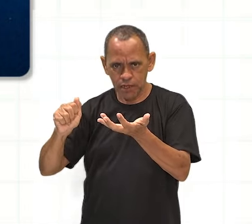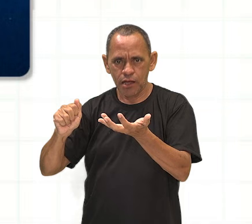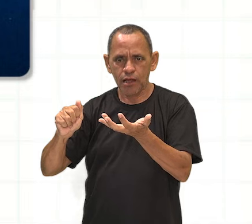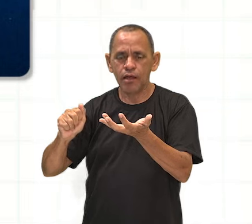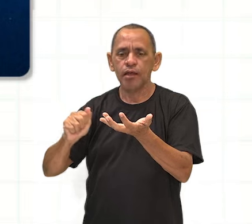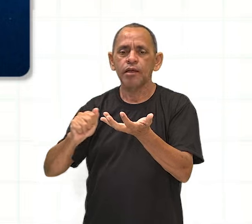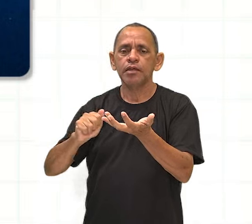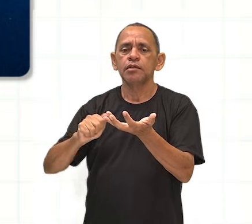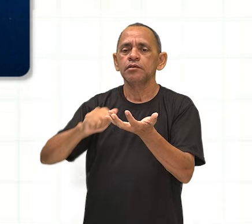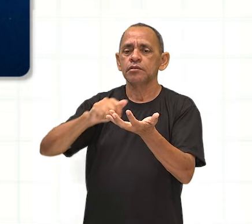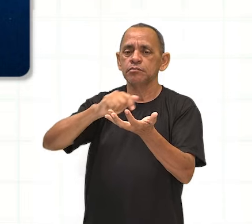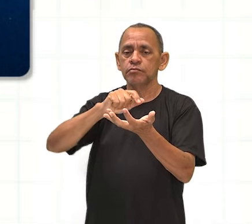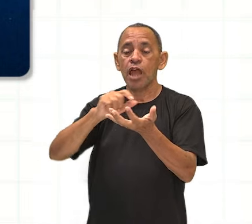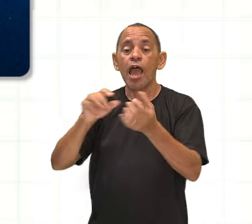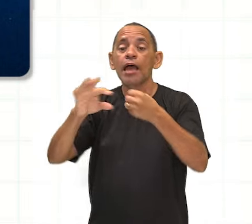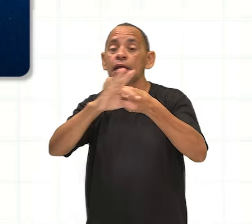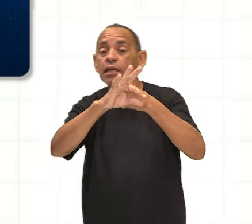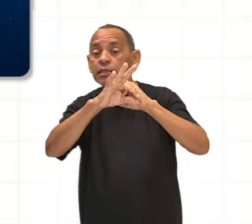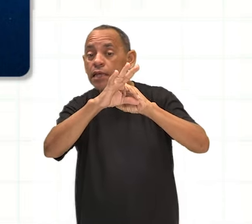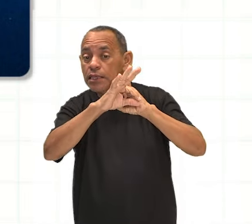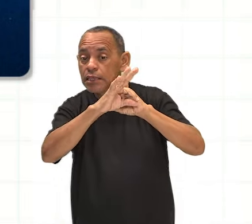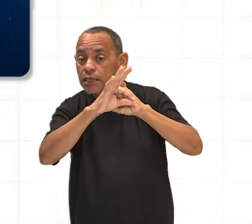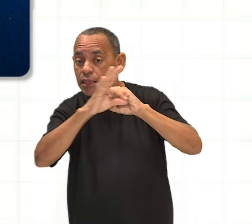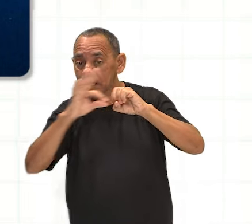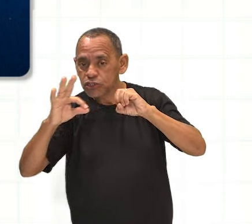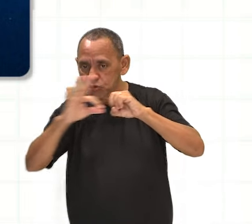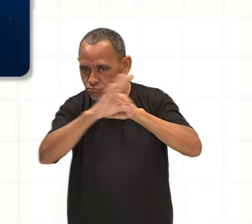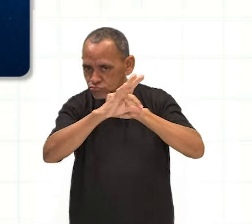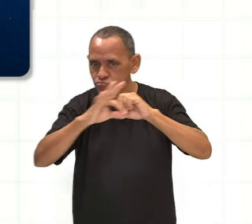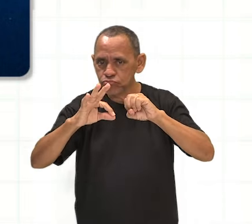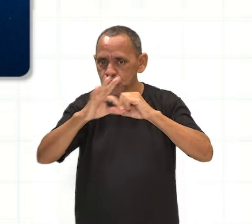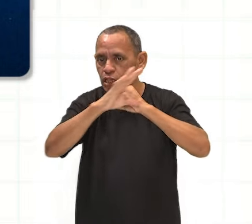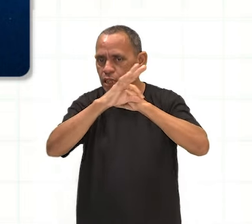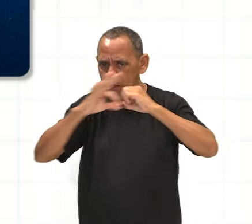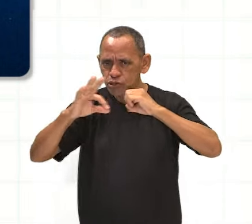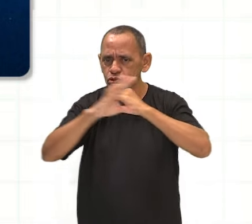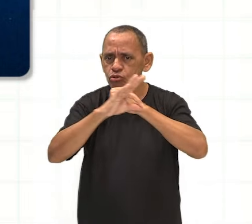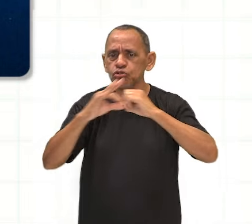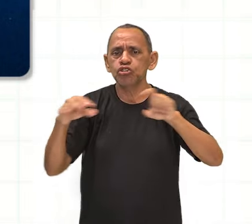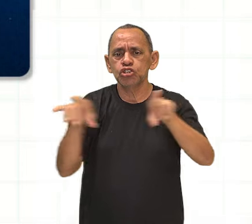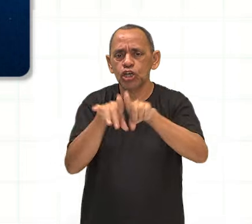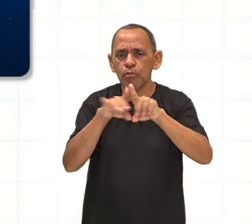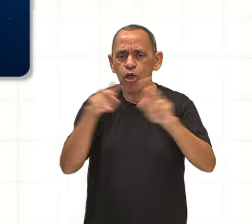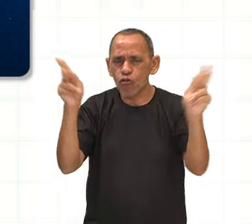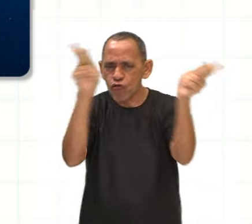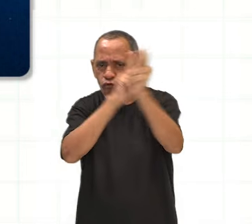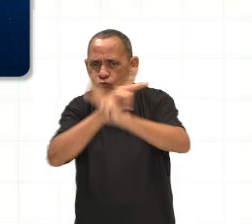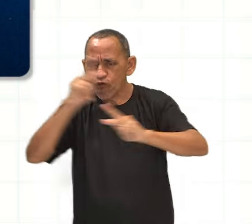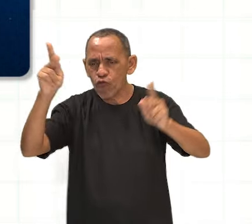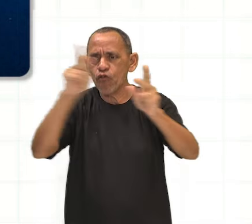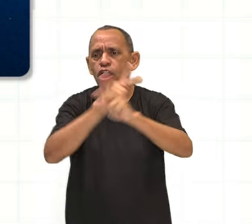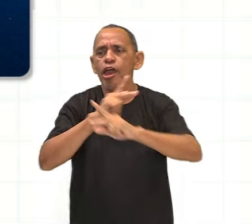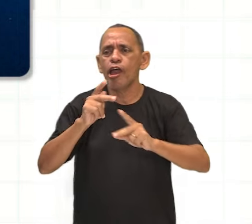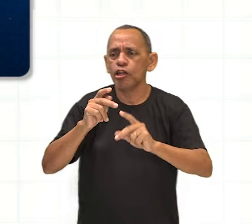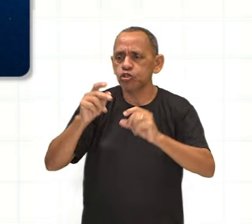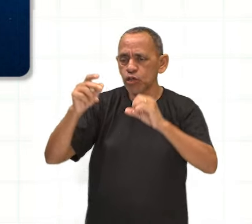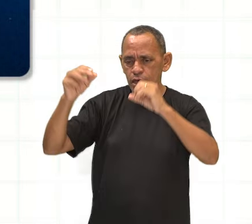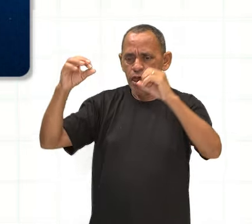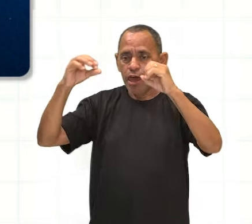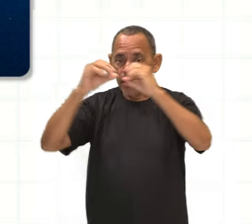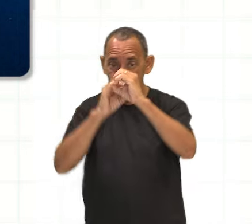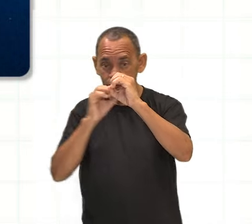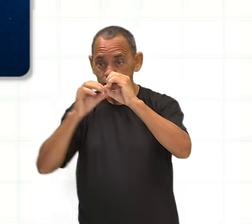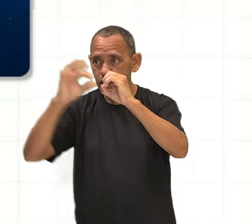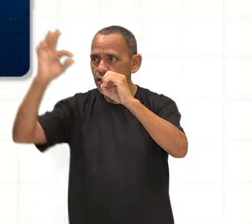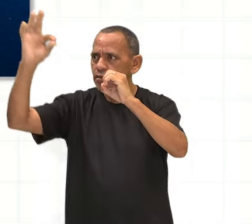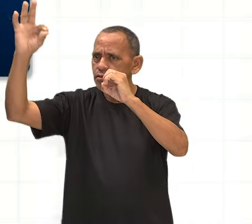a gente vê a mesma coisa, esse vento frio aí vindo em direção à linha do Equador. E